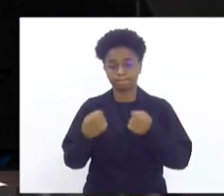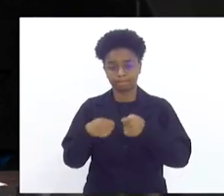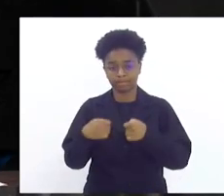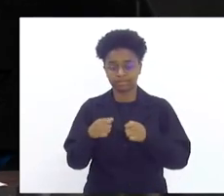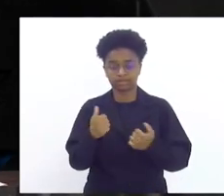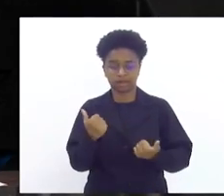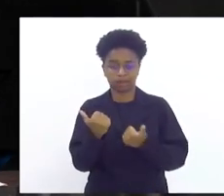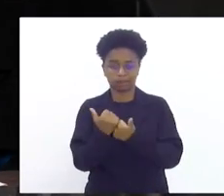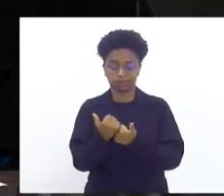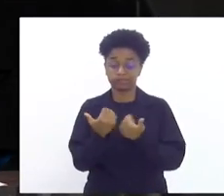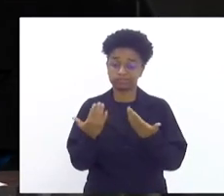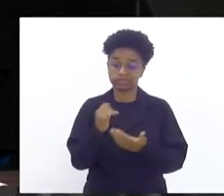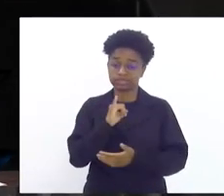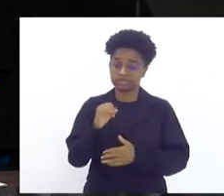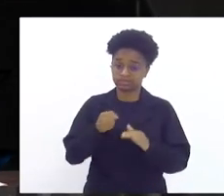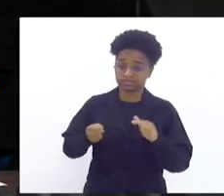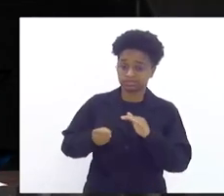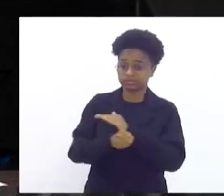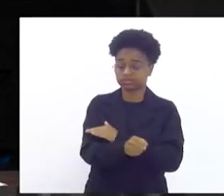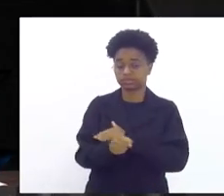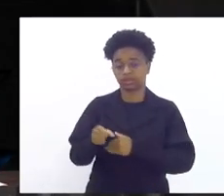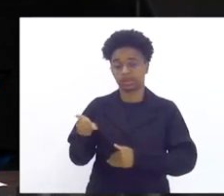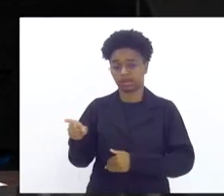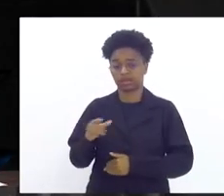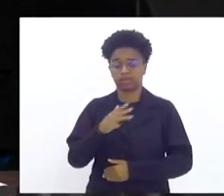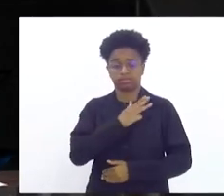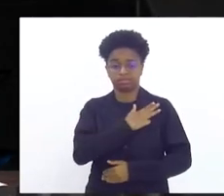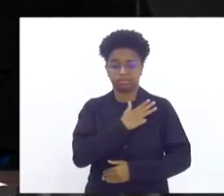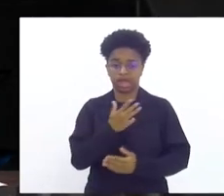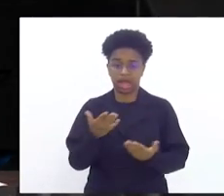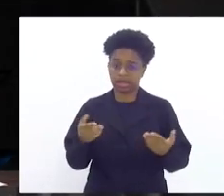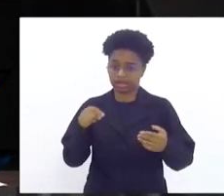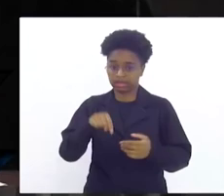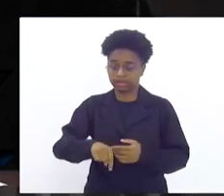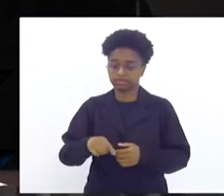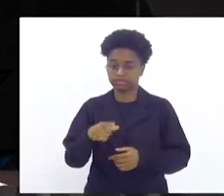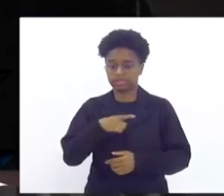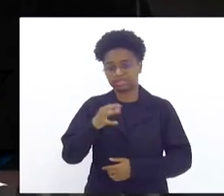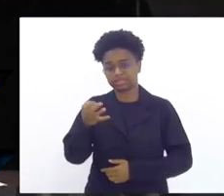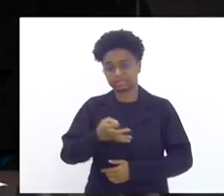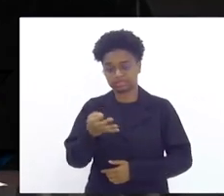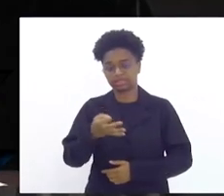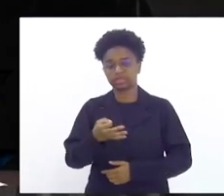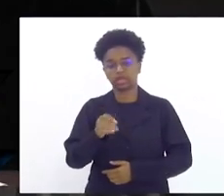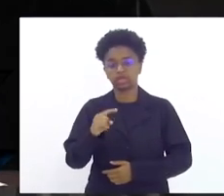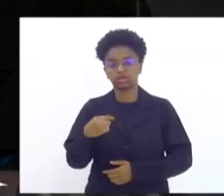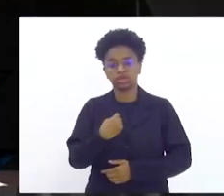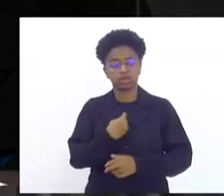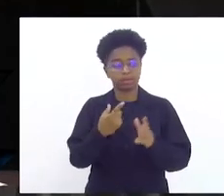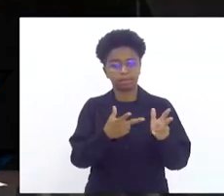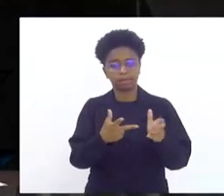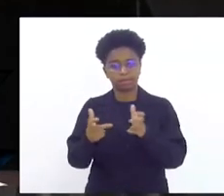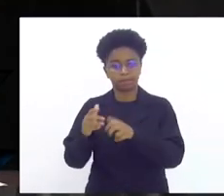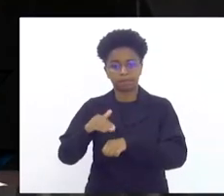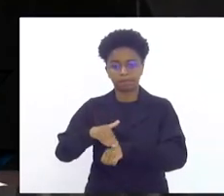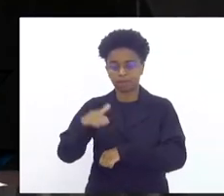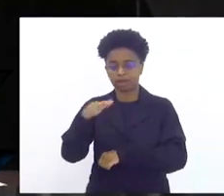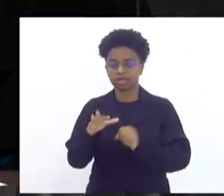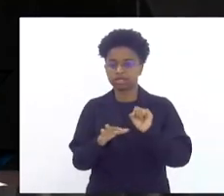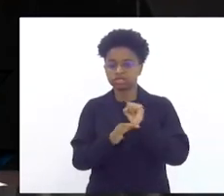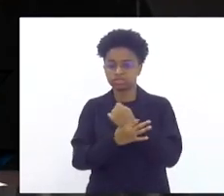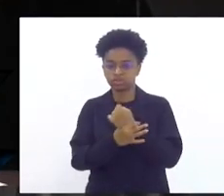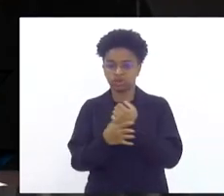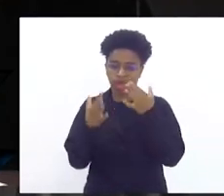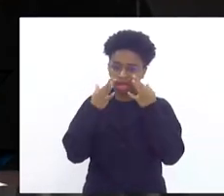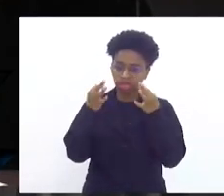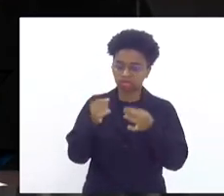reforço trazer esse pé de cano aqui certamente vai fazer a gente desde ver cada vez mais o segurança do tatento